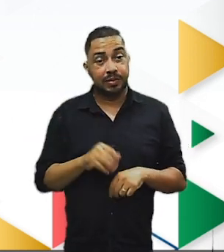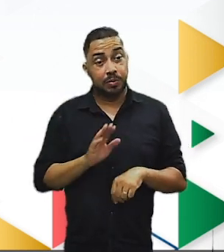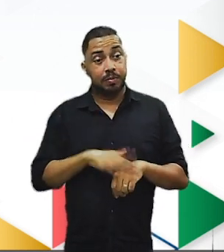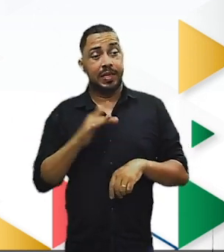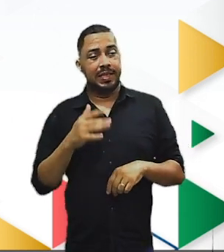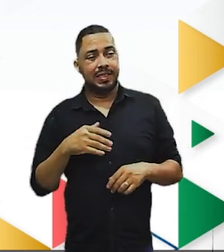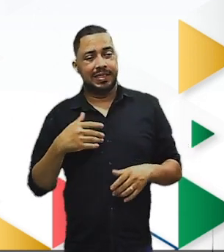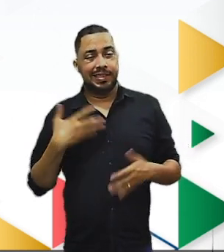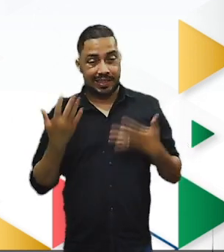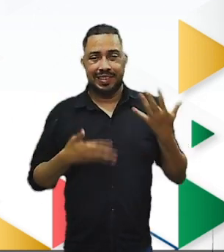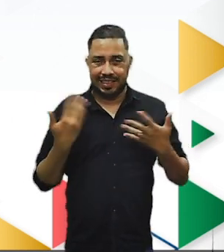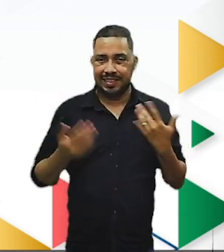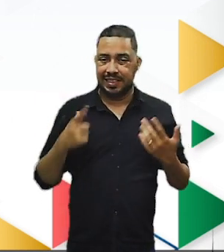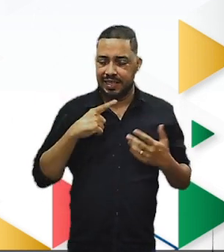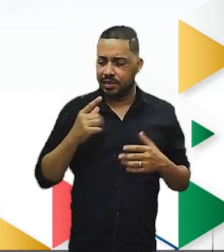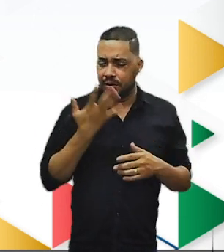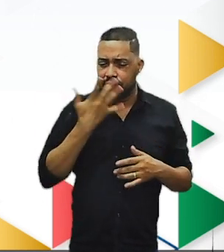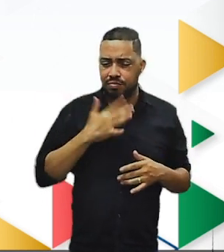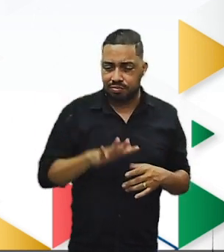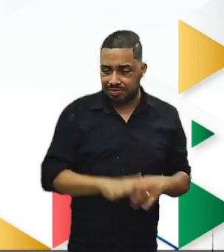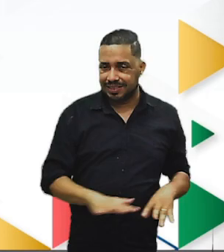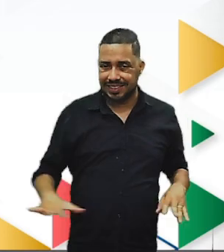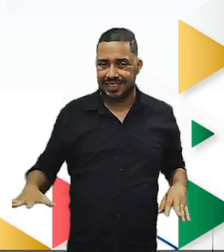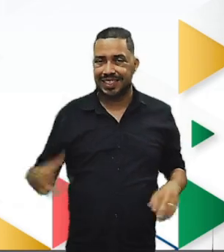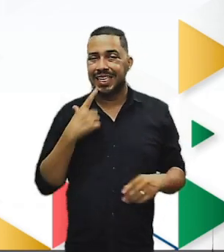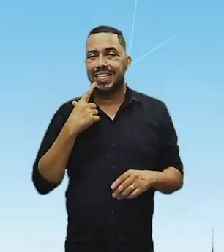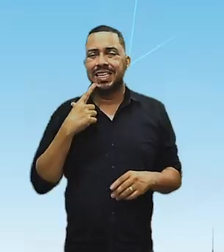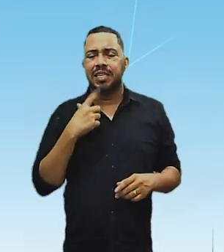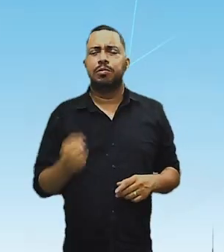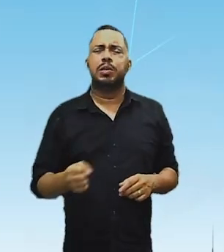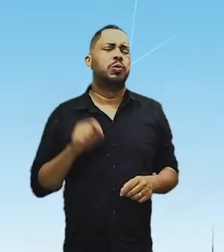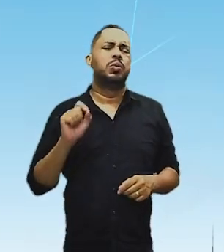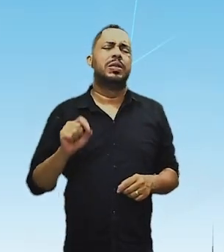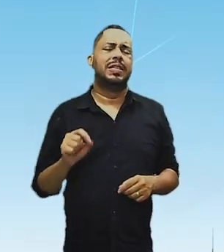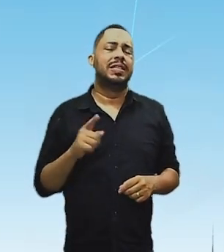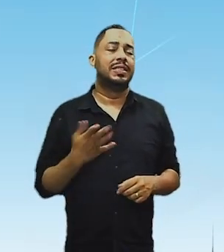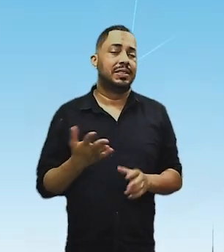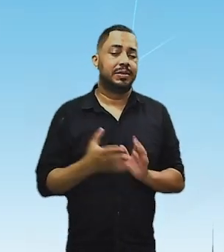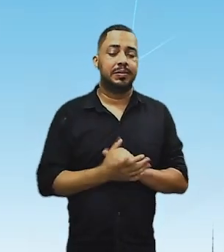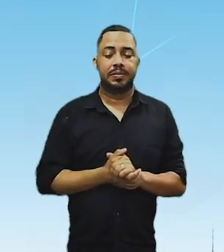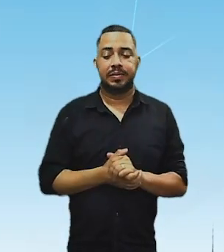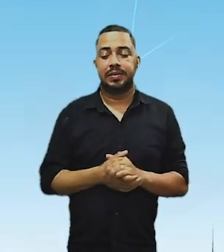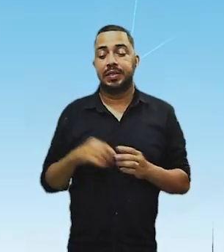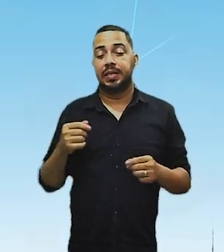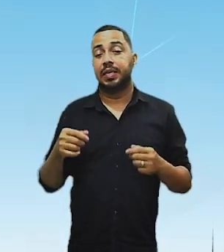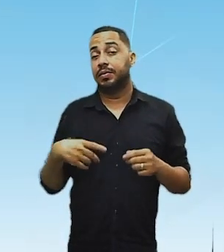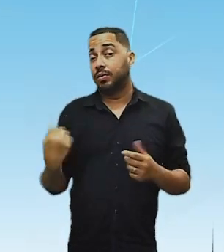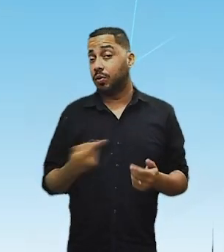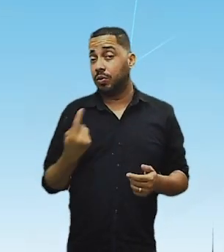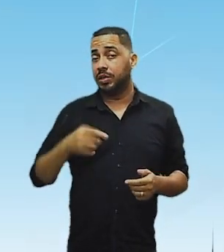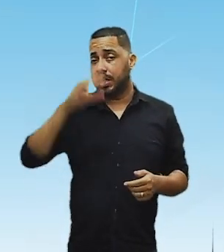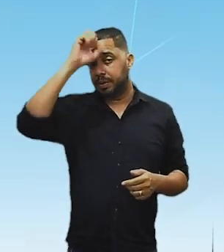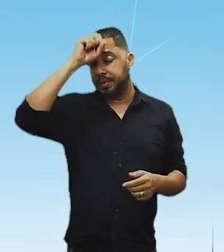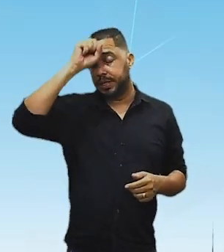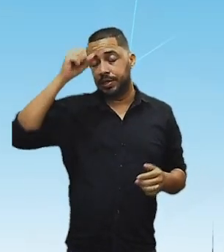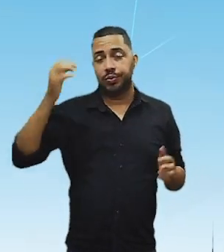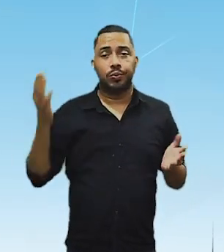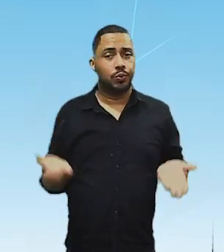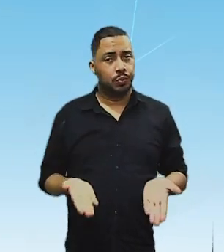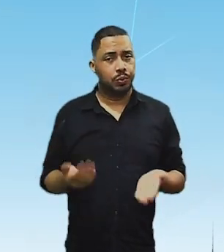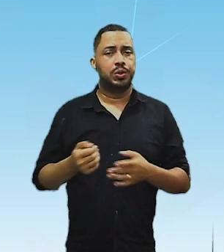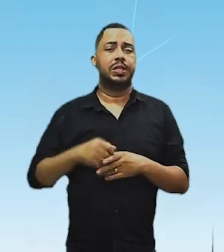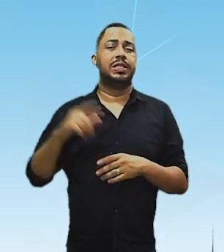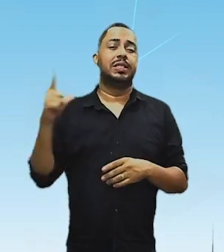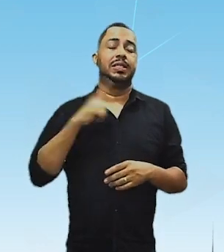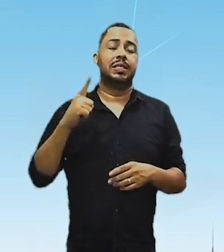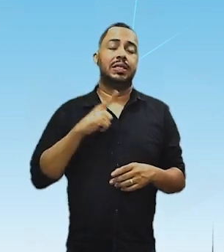uma infantilização da linguagem. Mas o que seria uma infantilização aí? Nós vamos aprender hoje que justamente nesse critério